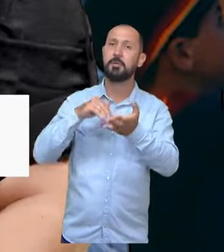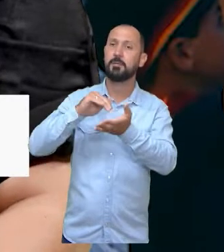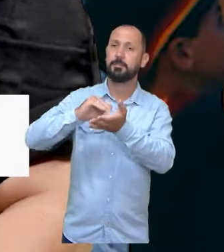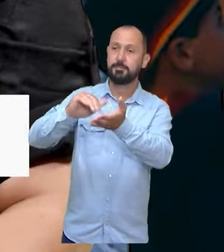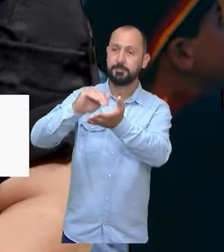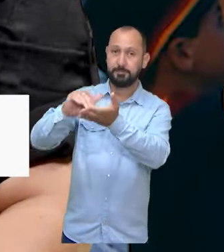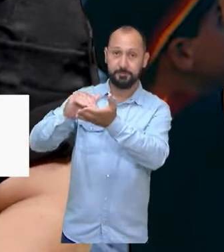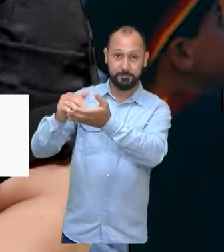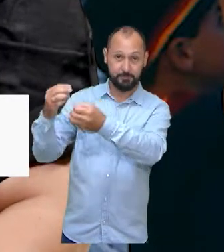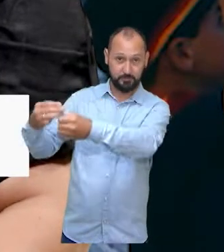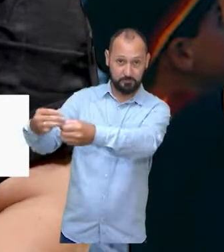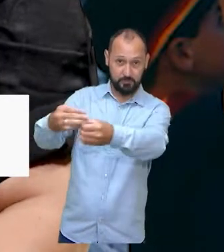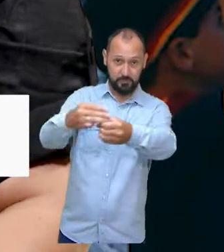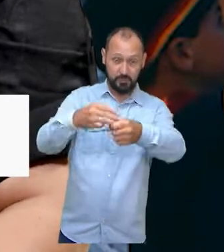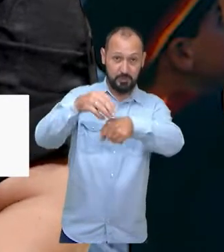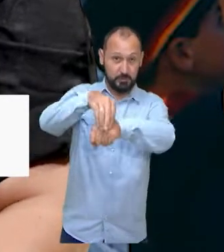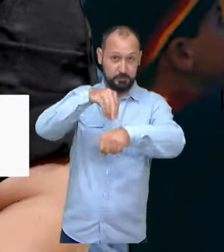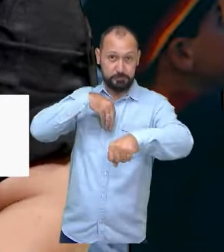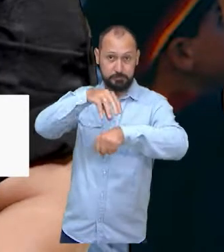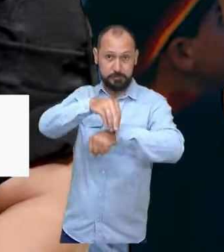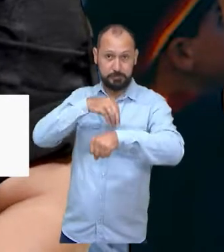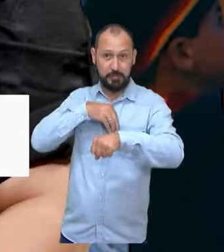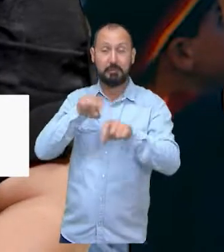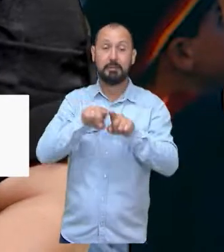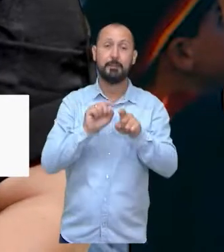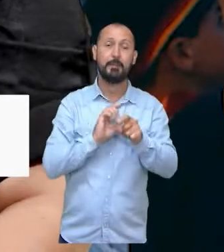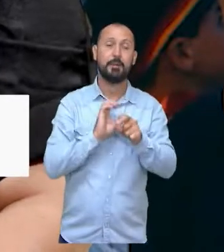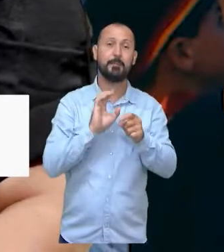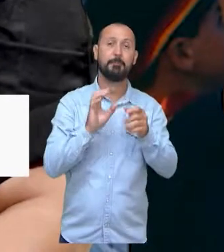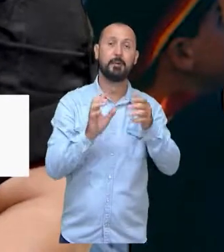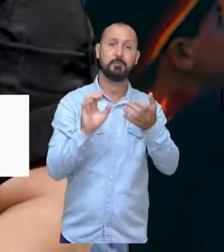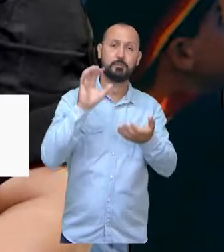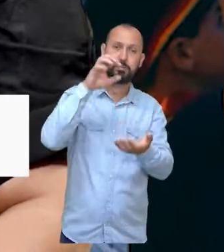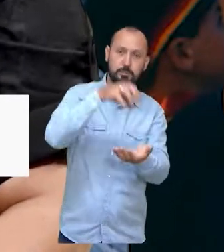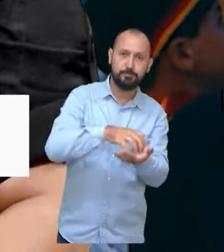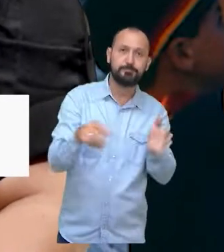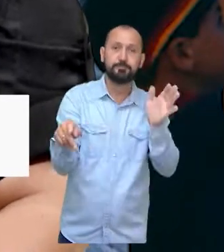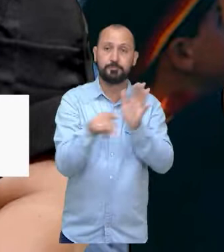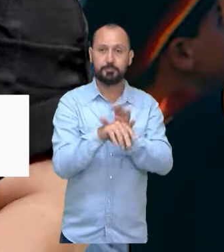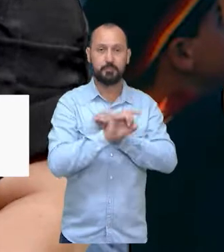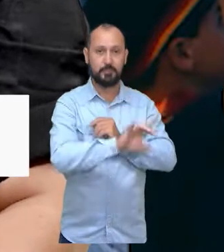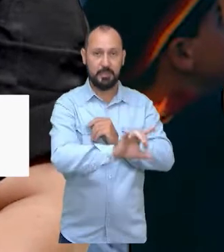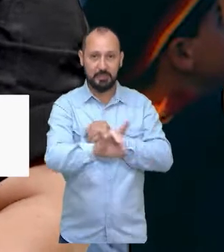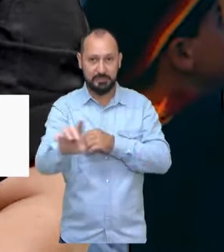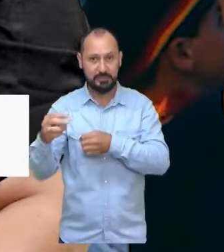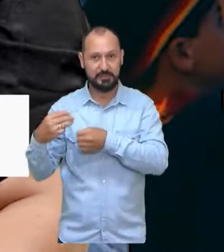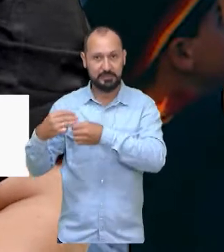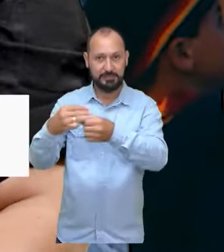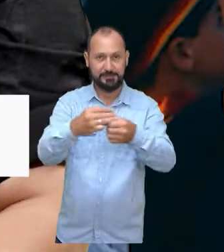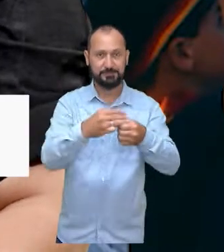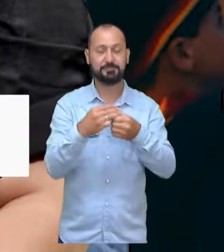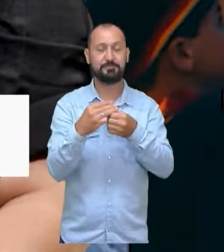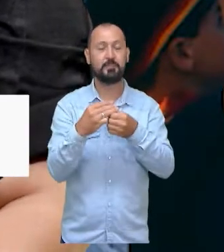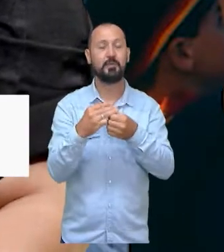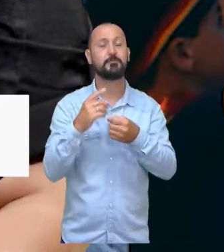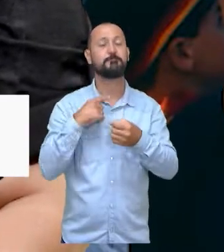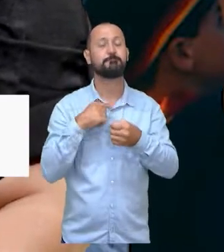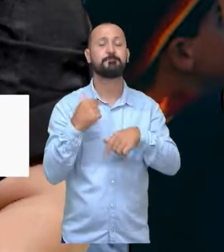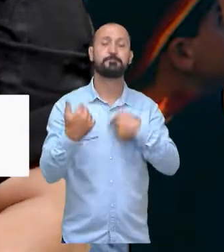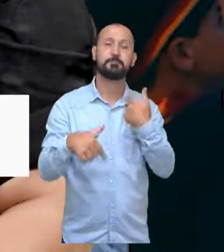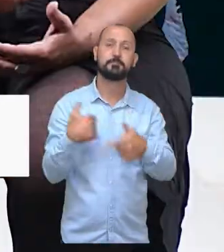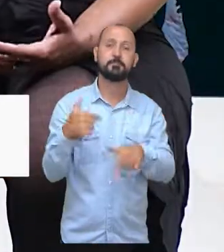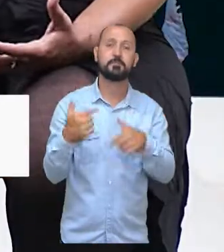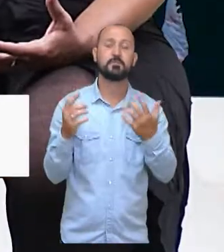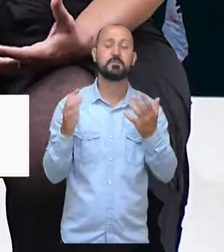pelas secretarias quanto pelos órgãos das cidades do interior, E aí a gente